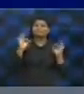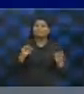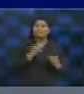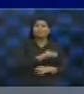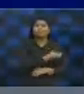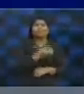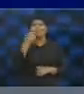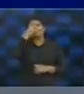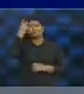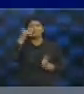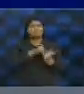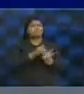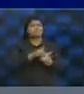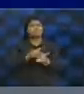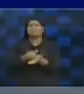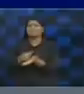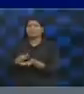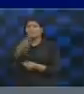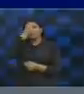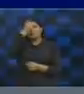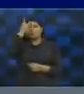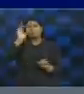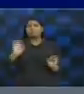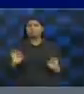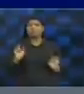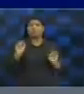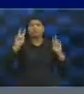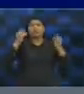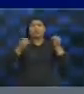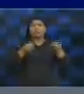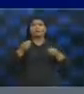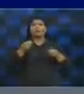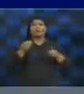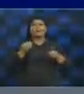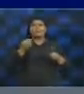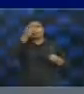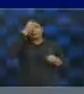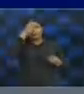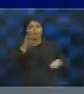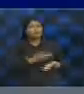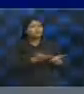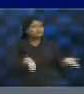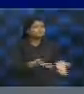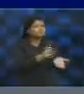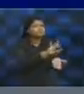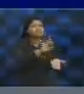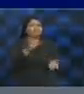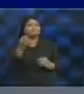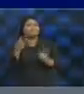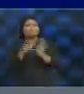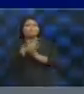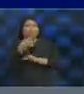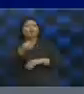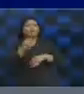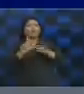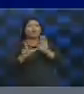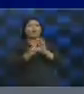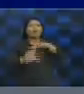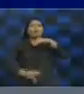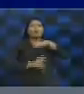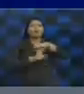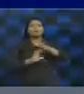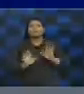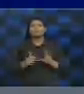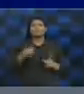a Prefeitura, em momento nenhum, estimulou essas pessoas a serem empreendedores. Quem foi demitido do distrito recebeu uma rescisão, tem